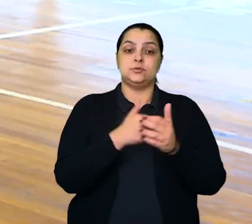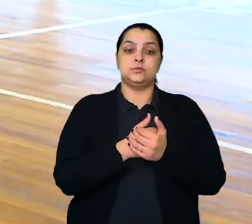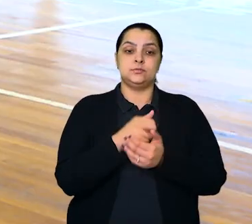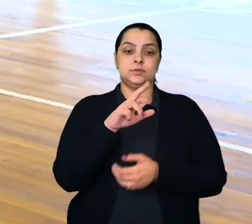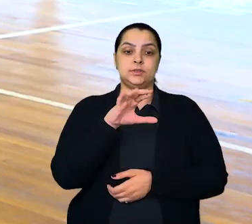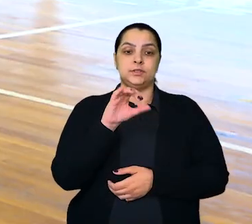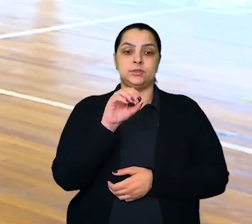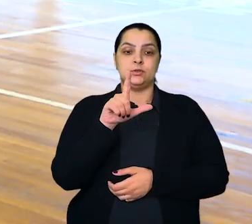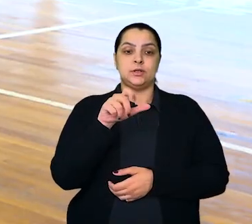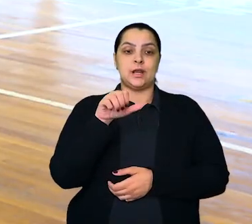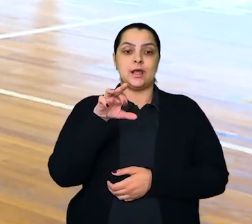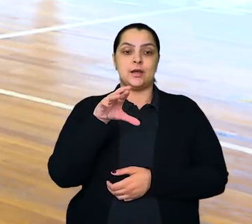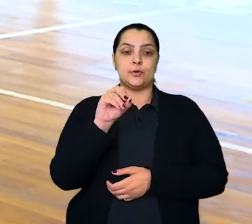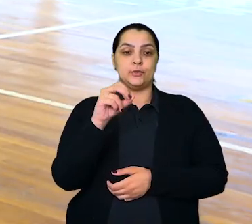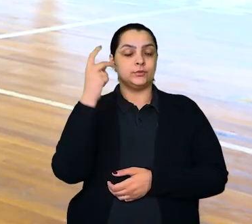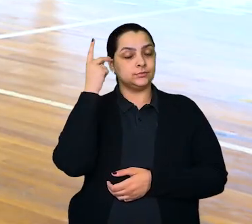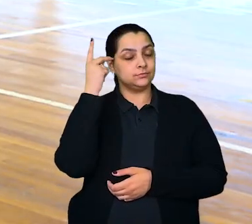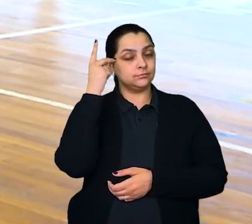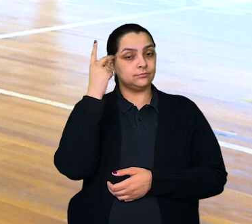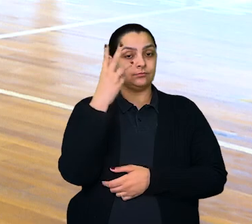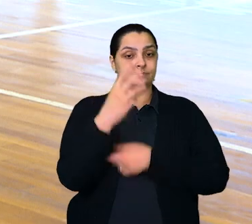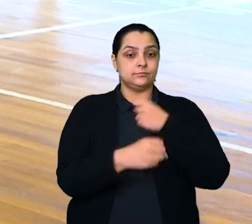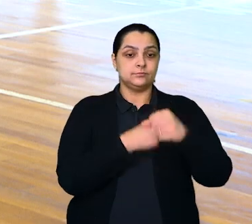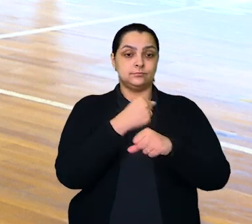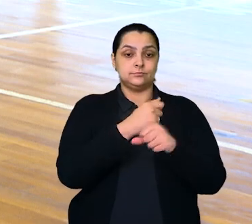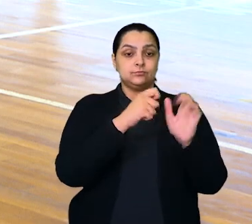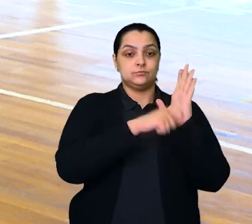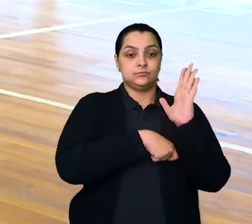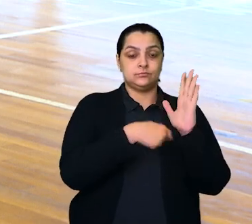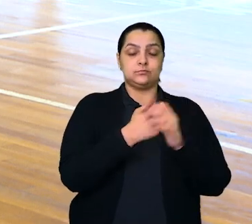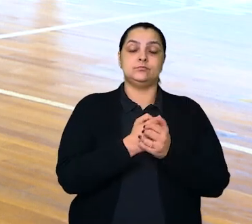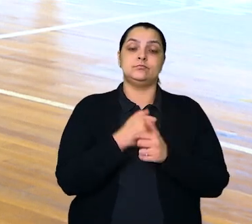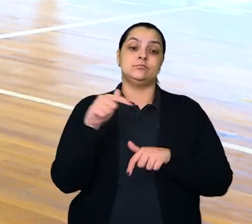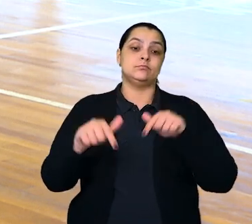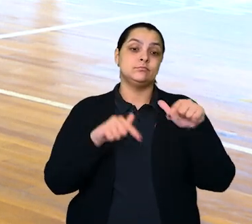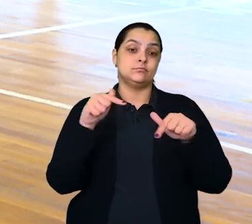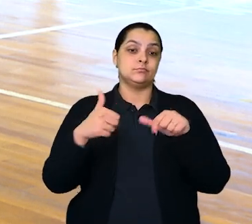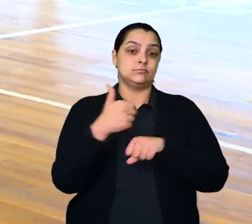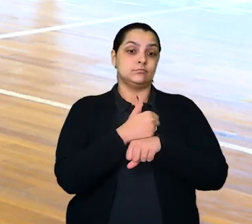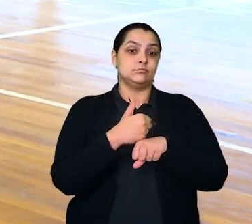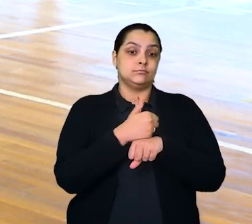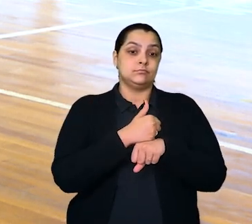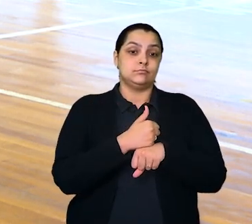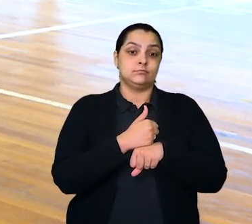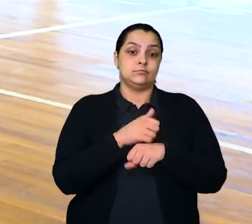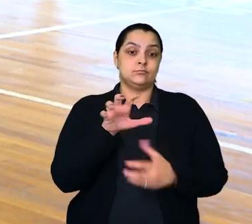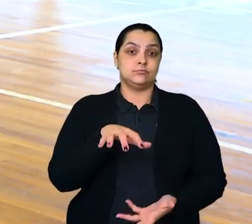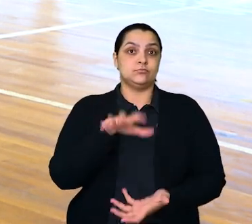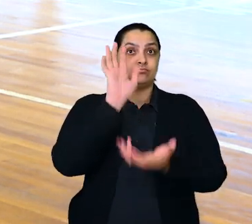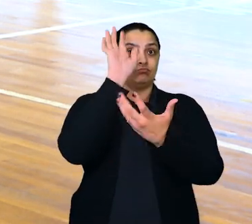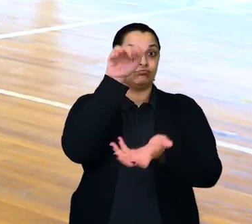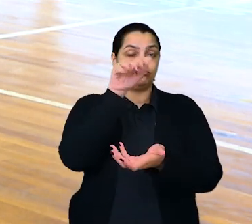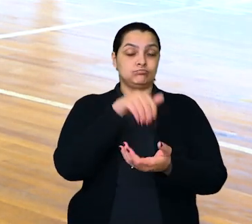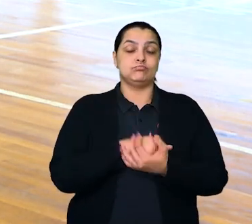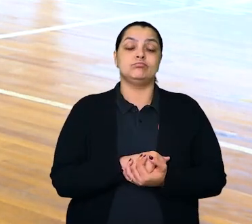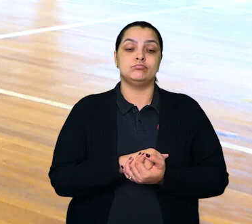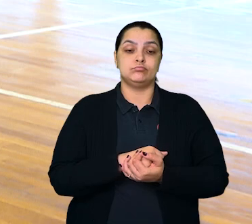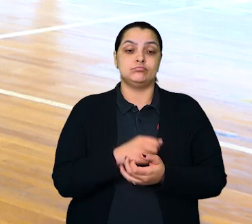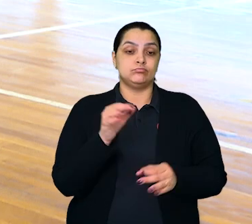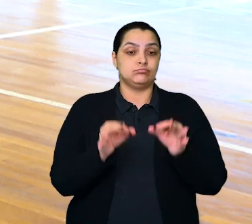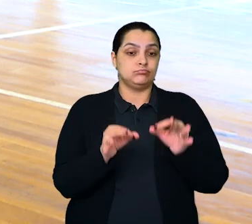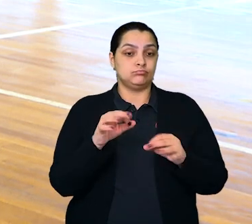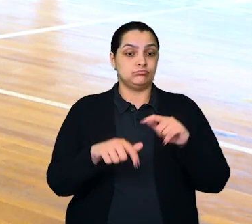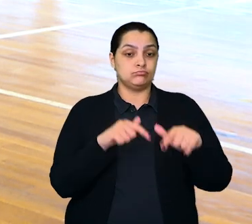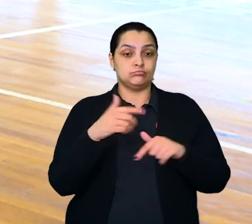Rio Claro, em São Paulo, após 3 anos de contrato. Ele atuava profissionalmente pelo time de basquete. Na Justiça